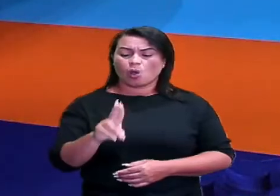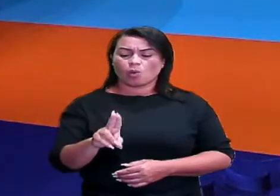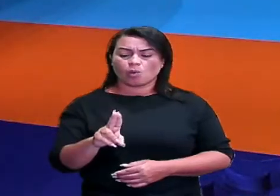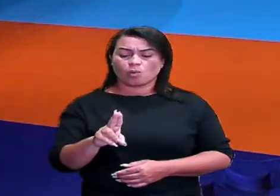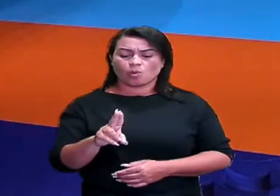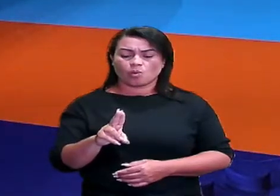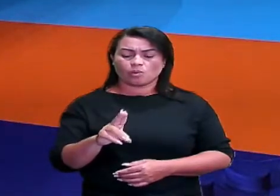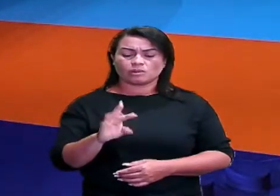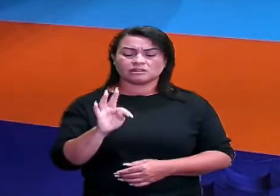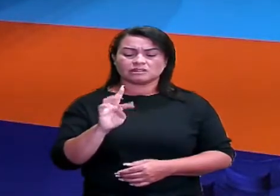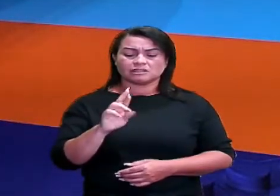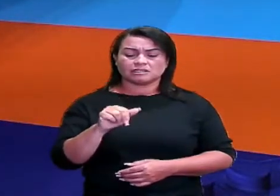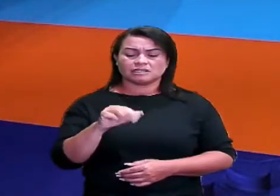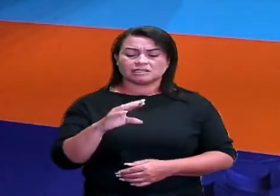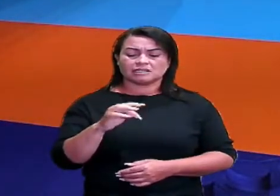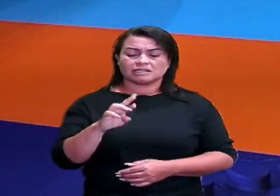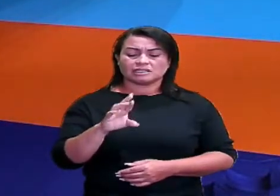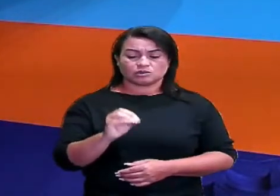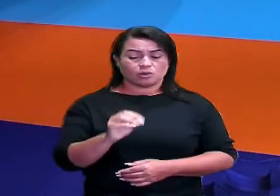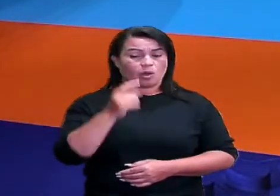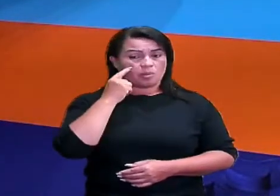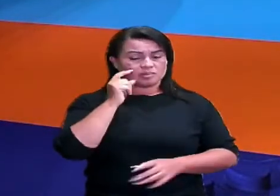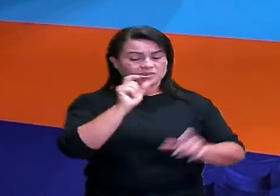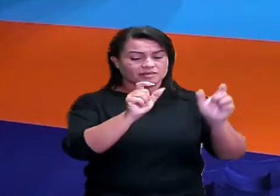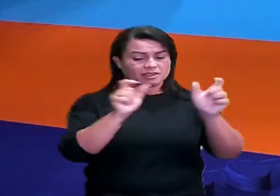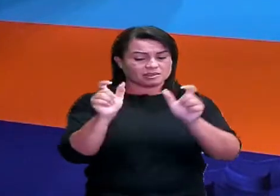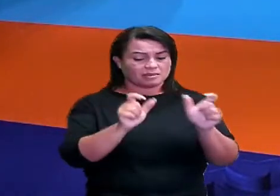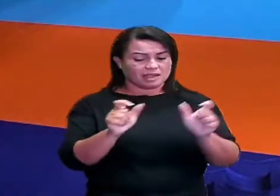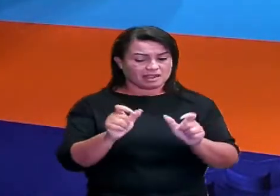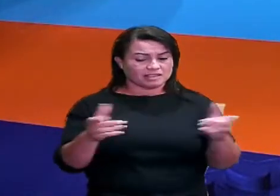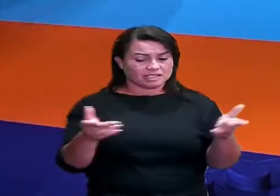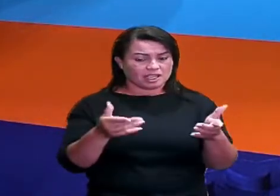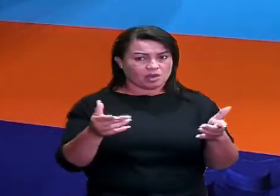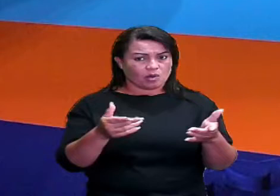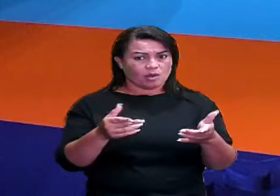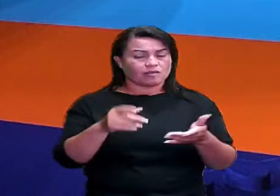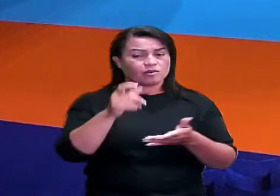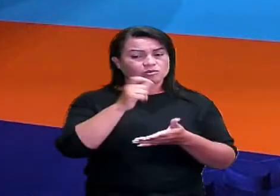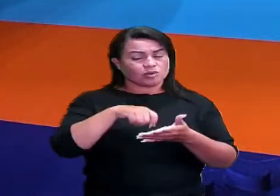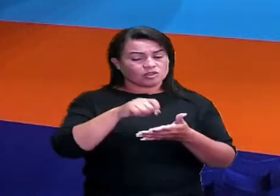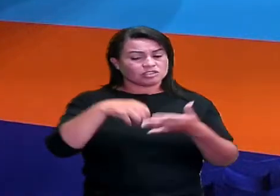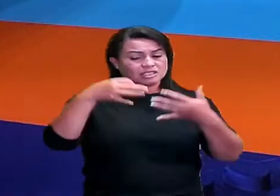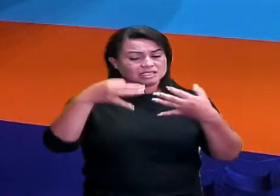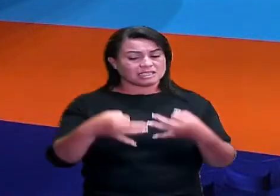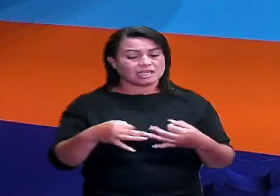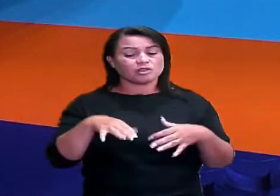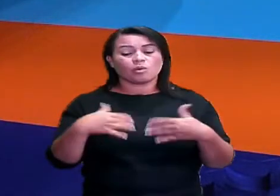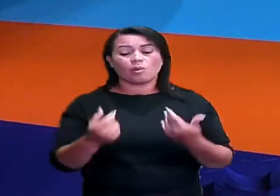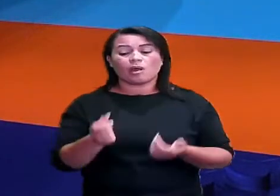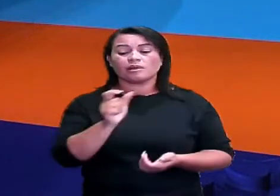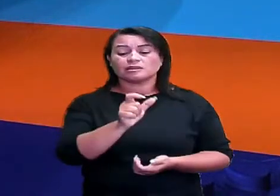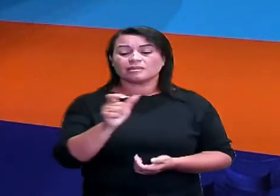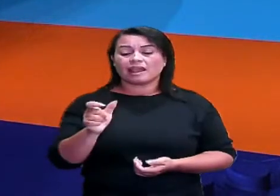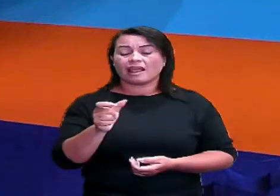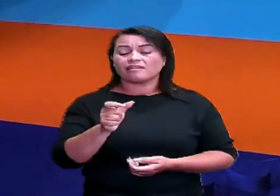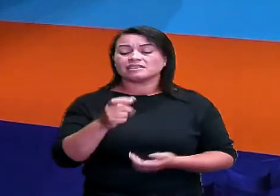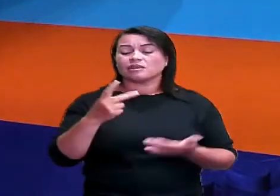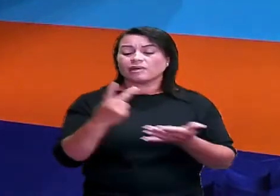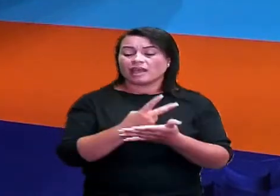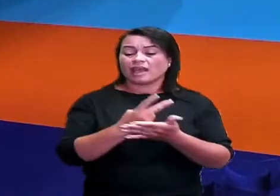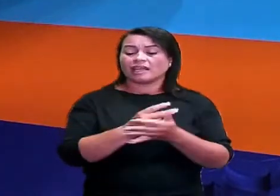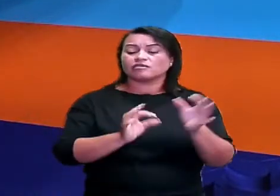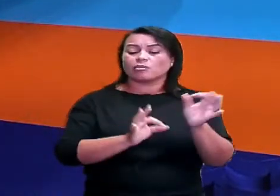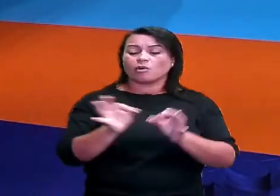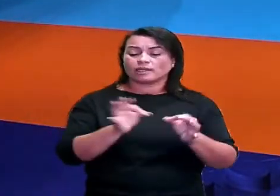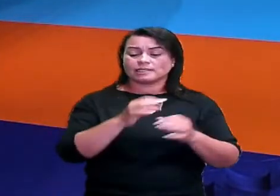trancou, tranquedo. Então, ó, vamos fazer a correção, vamos ver quais foram as palavras e vamos fazer as palavras de